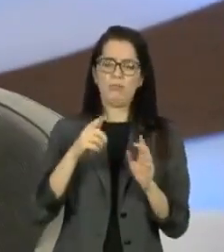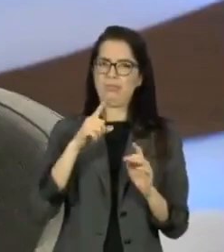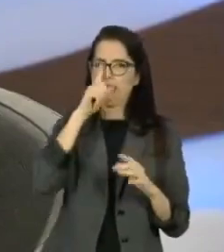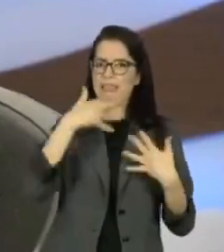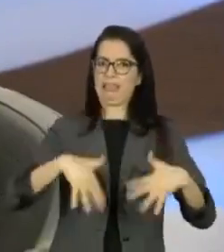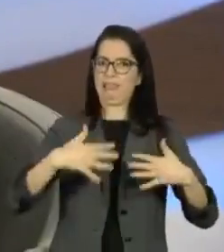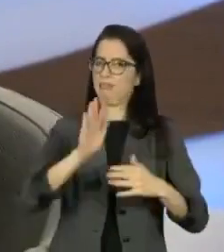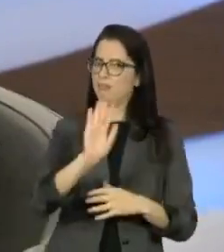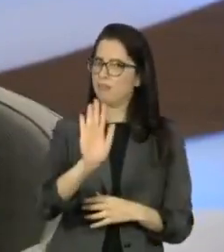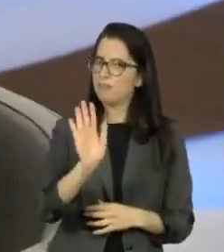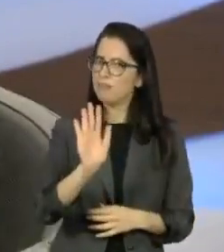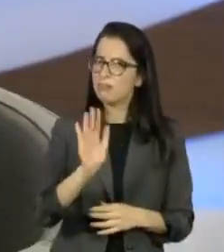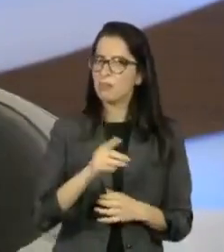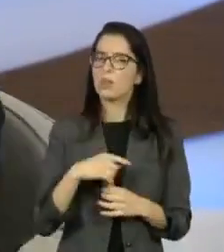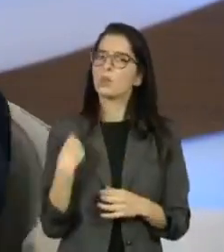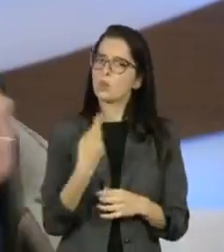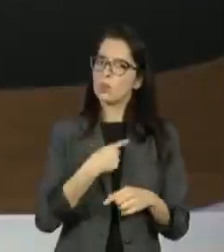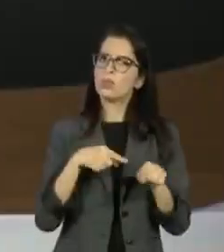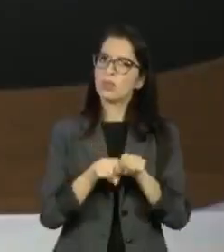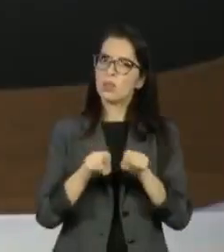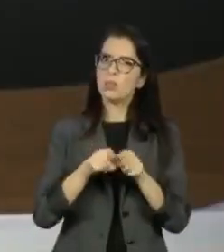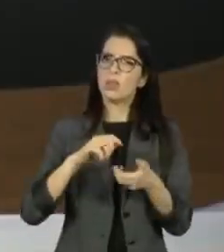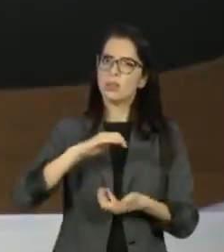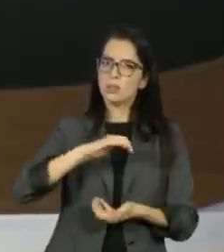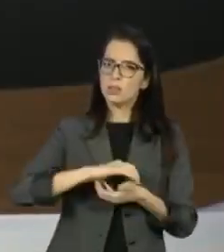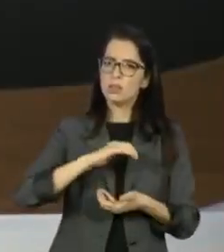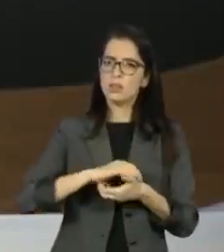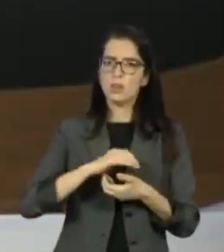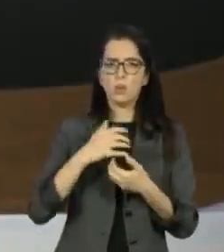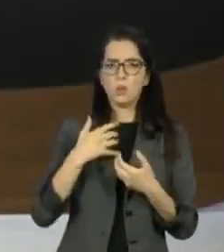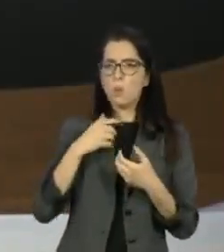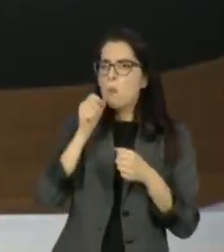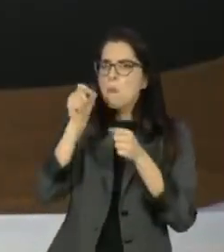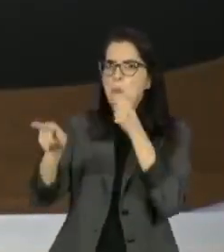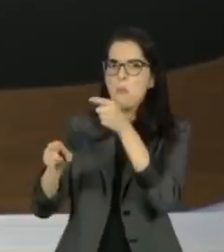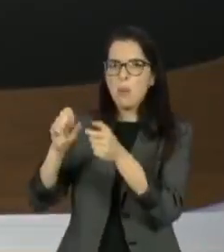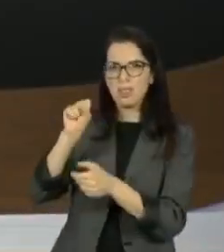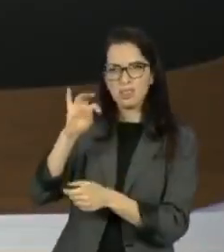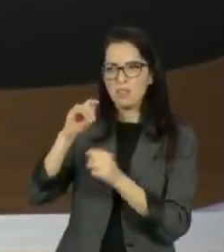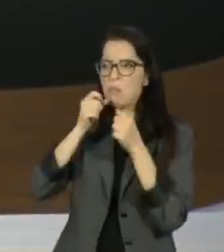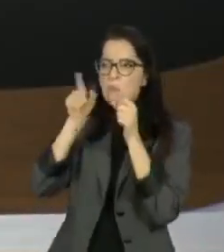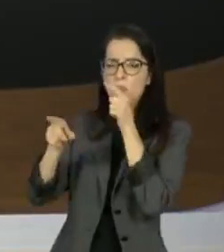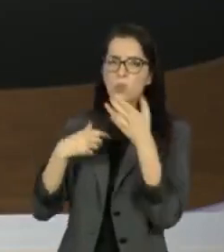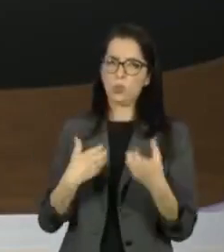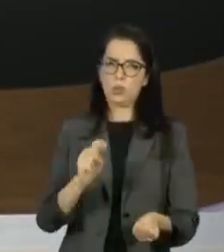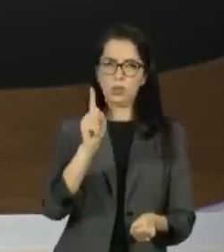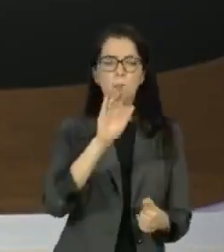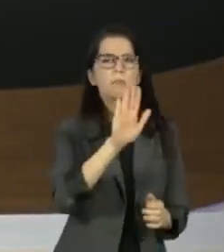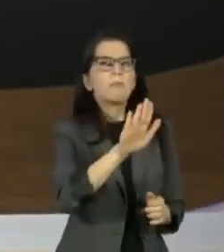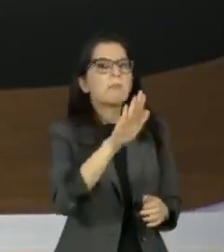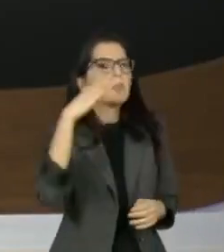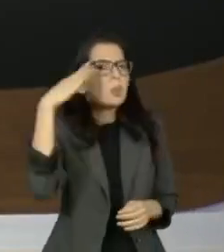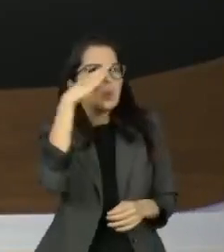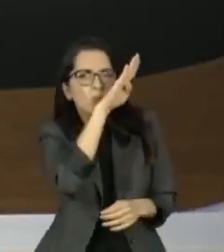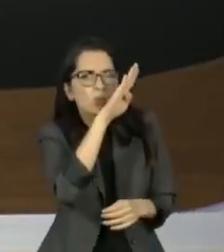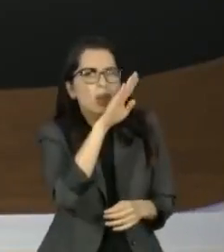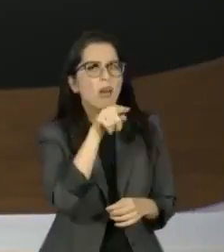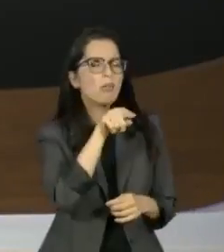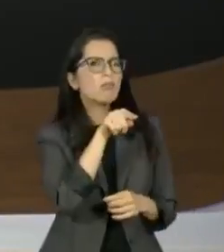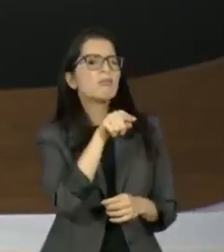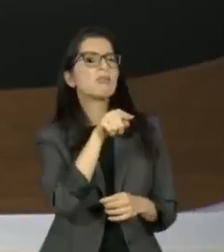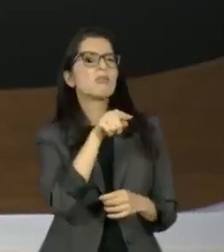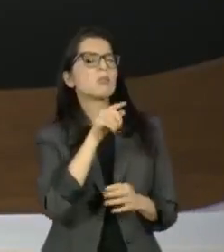as instituições da mesma forma. Exato. E o presidente da República foi presencialmente a alguns desses atos. Alguns desses